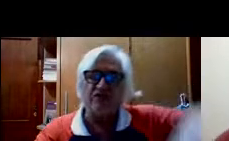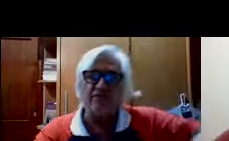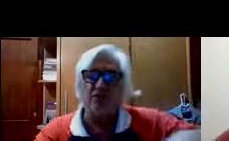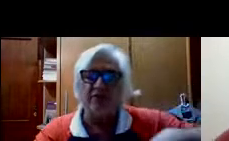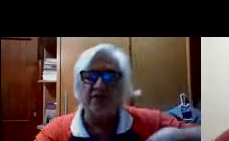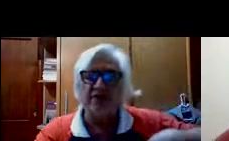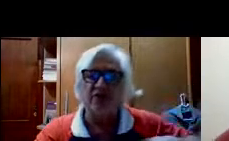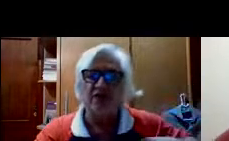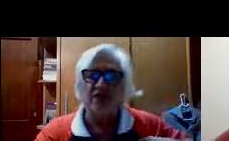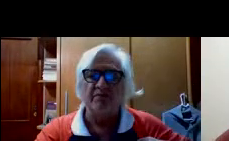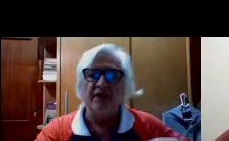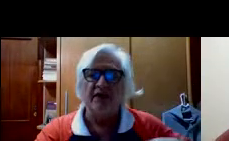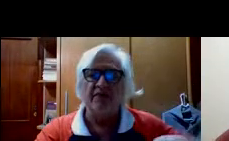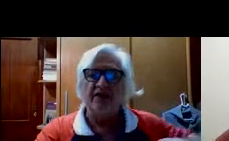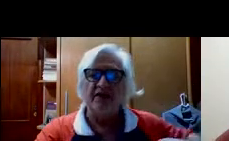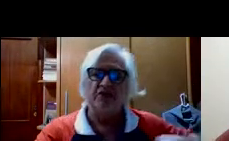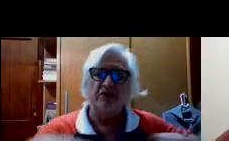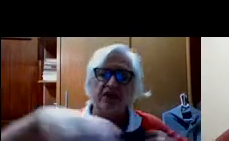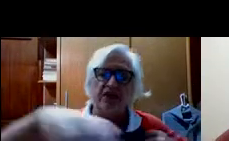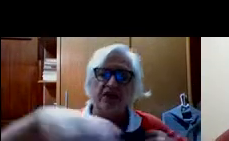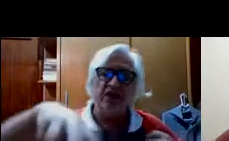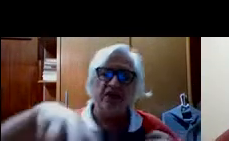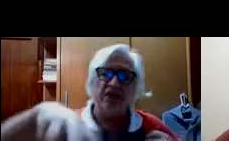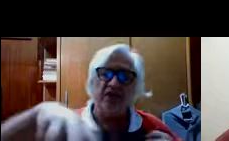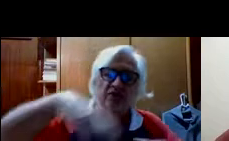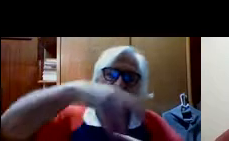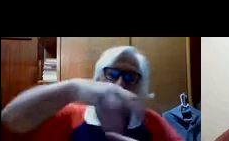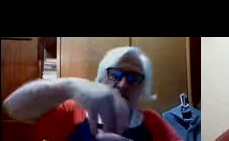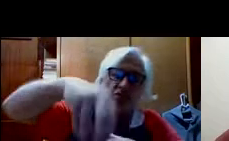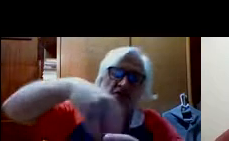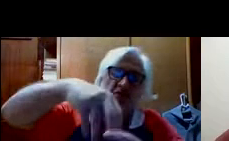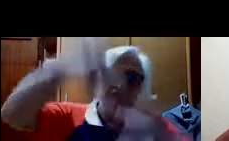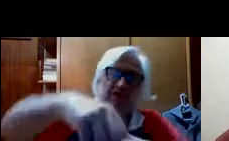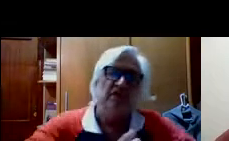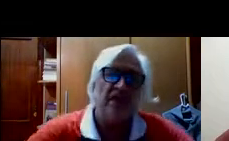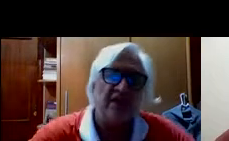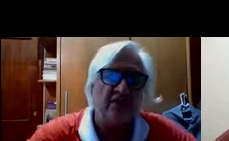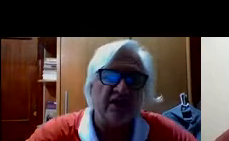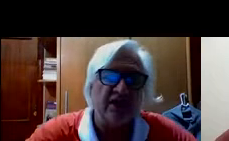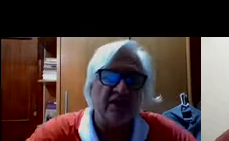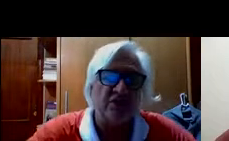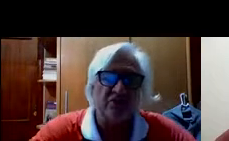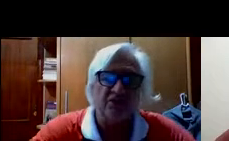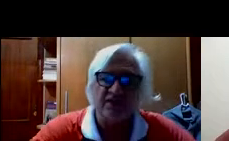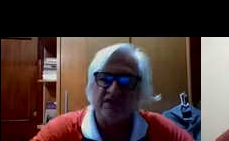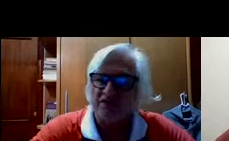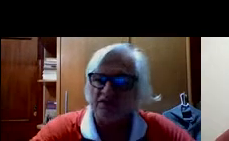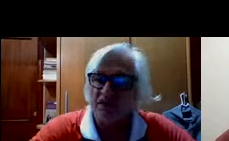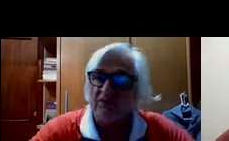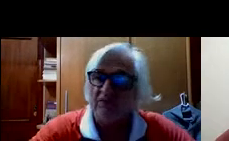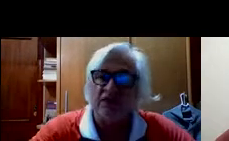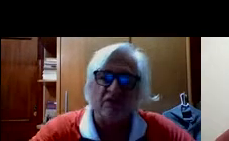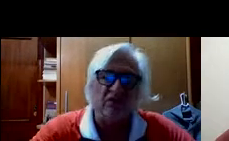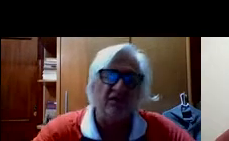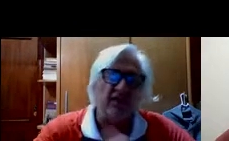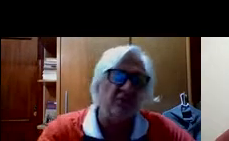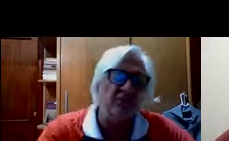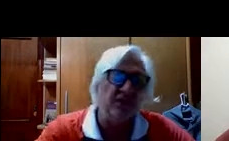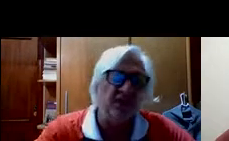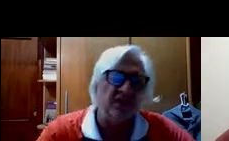bastante baixo. Quando você põe um material paramagnético dentro do núcleo da bobina, ela tem um magnetismo muito mais